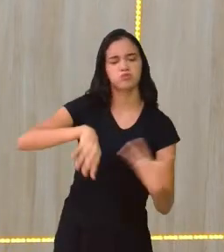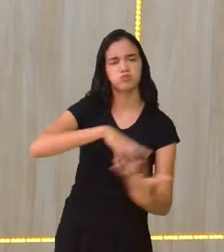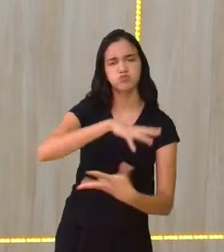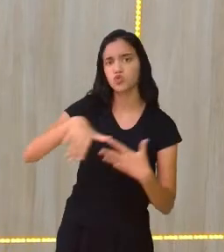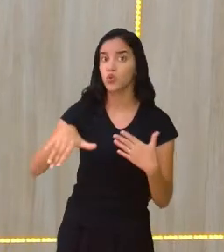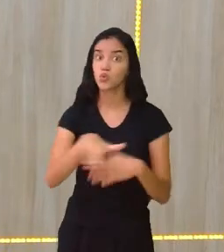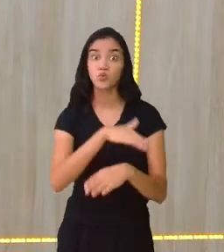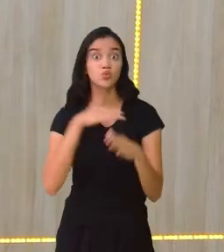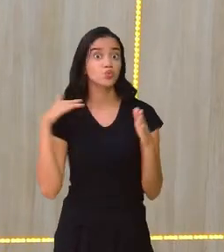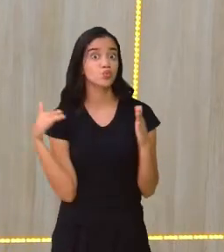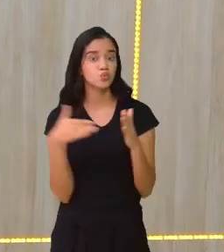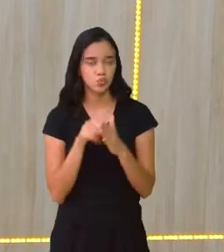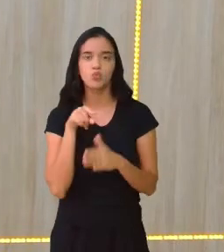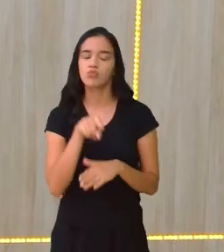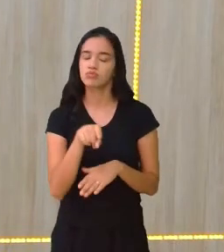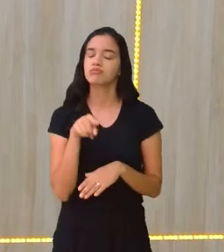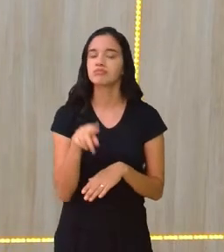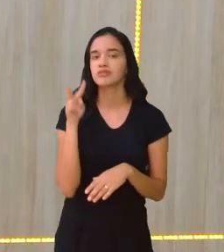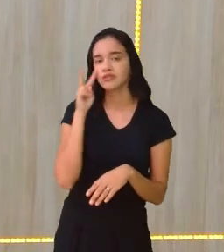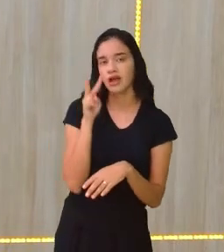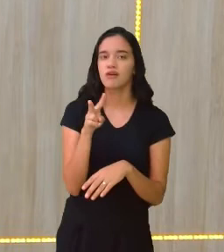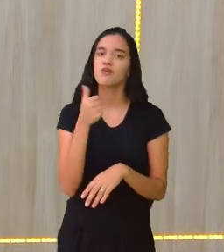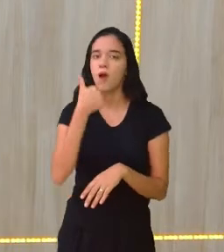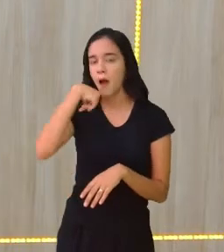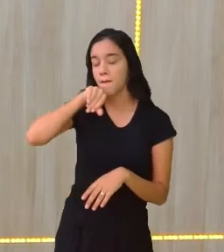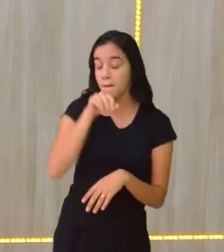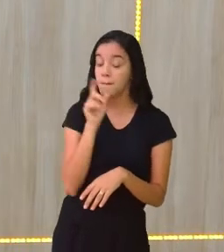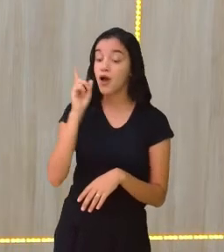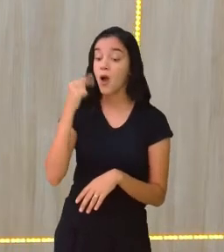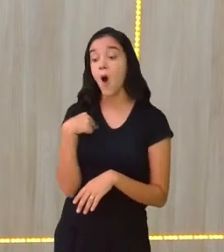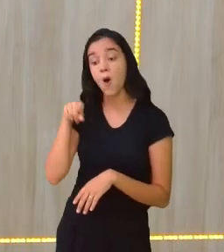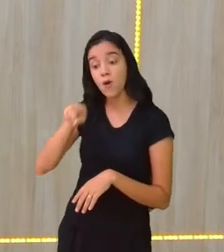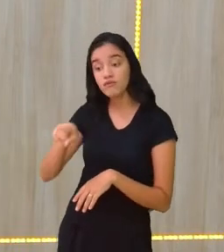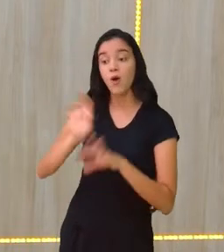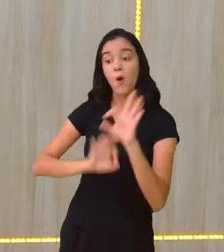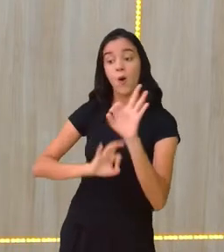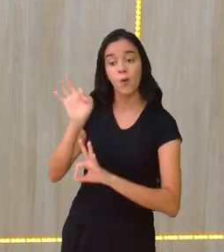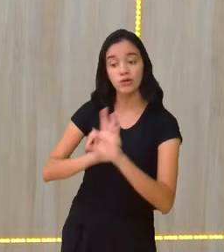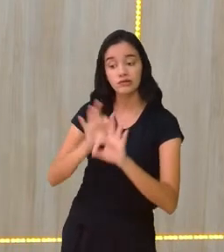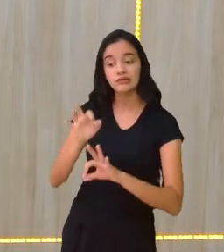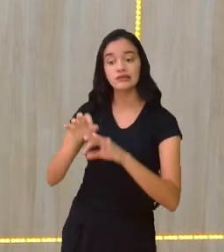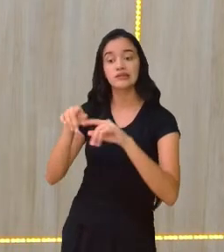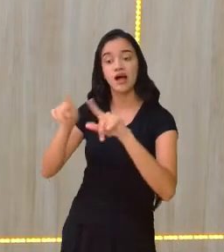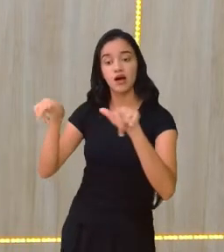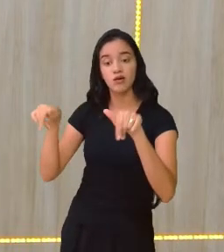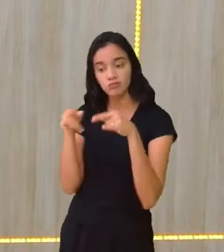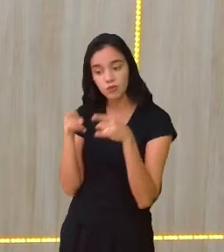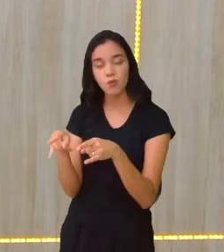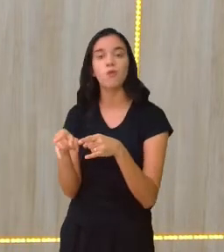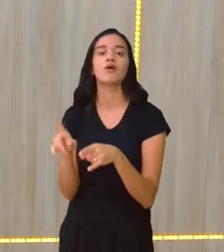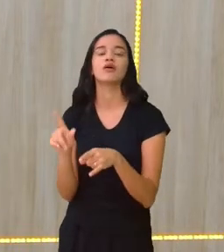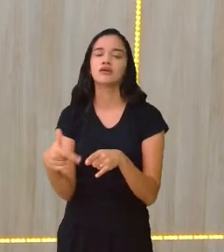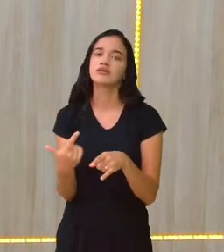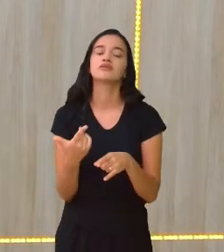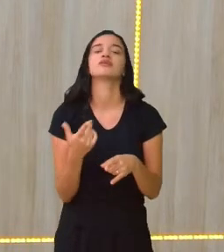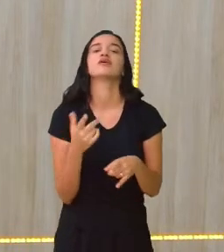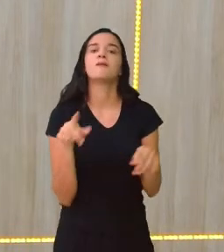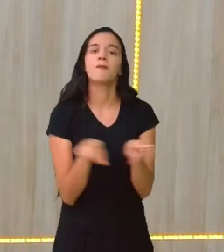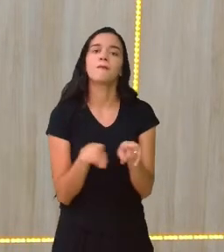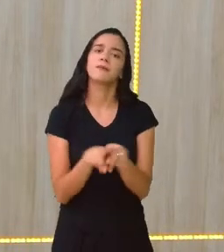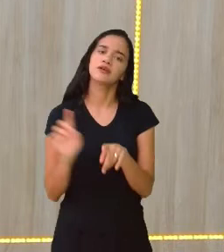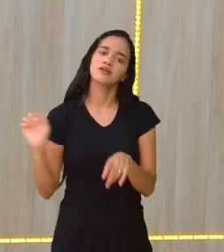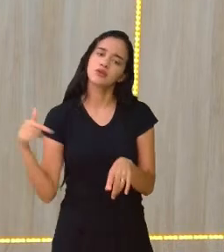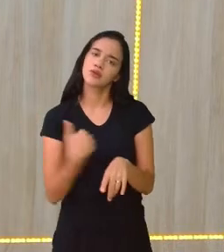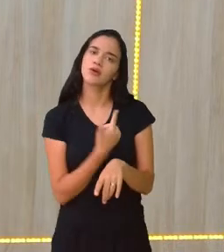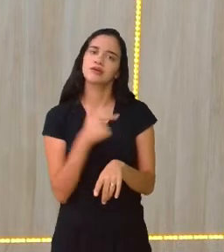né, gente? Você já deve ter ouvido, né, a mamãe lá, vai arrumar o quarto, vai não sei o quê, tem que deixar tudo bonitinho. Do mesmo jeito a gente